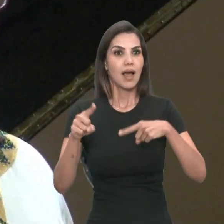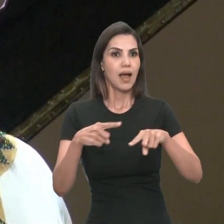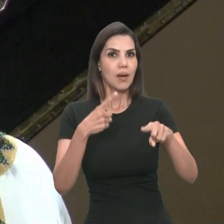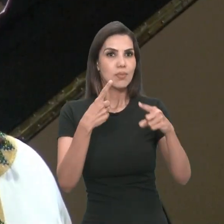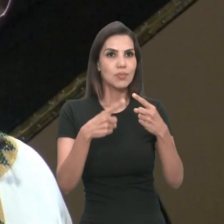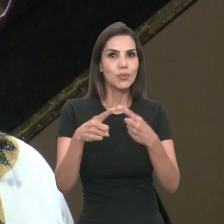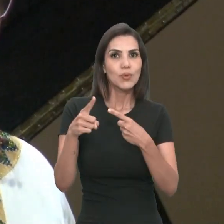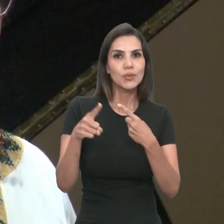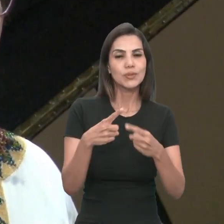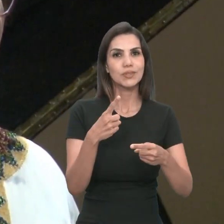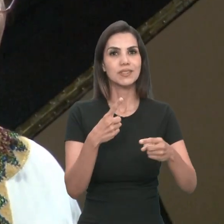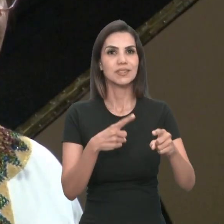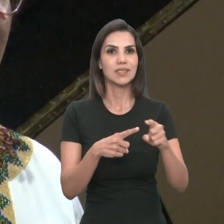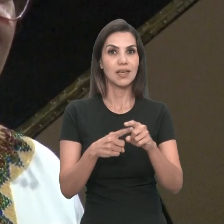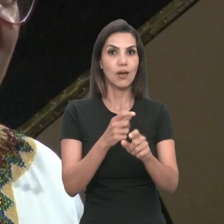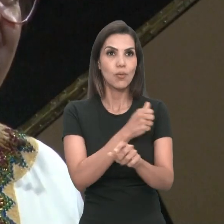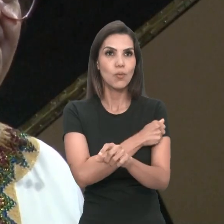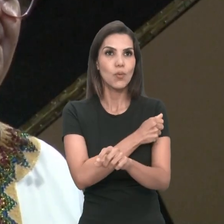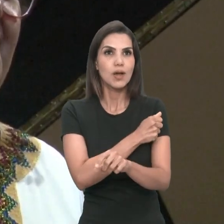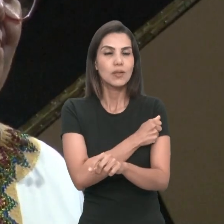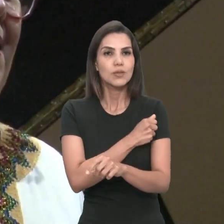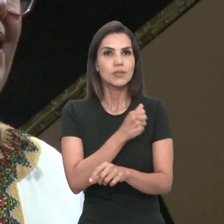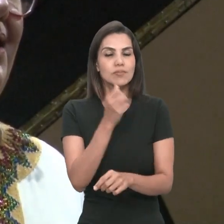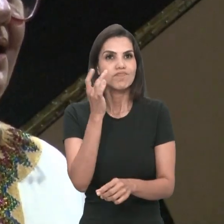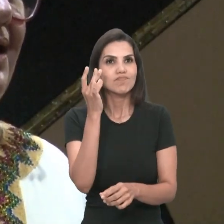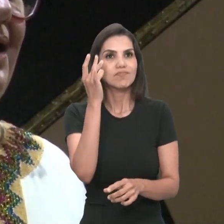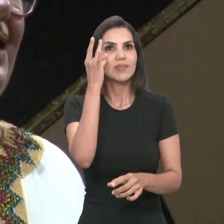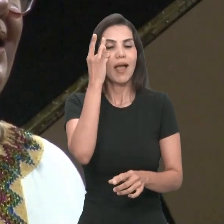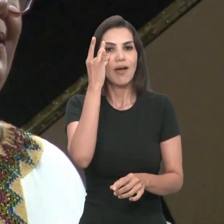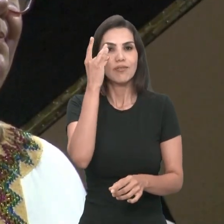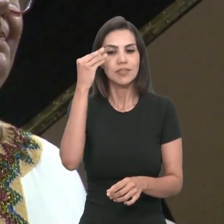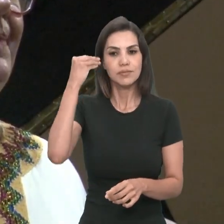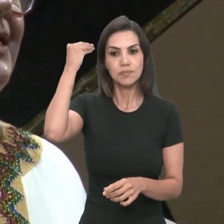que os nossos alunos têm a oportunidade de também